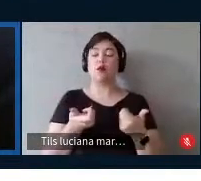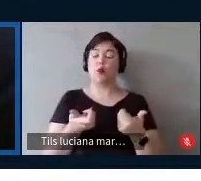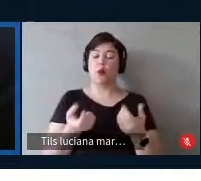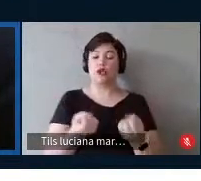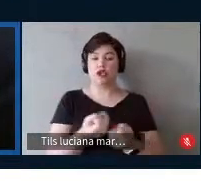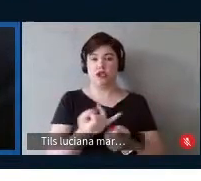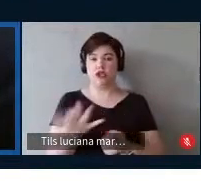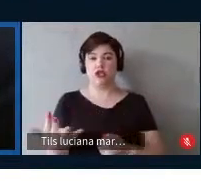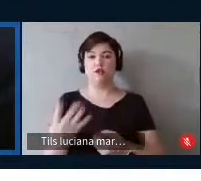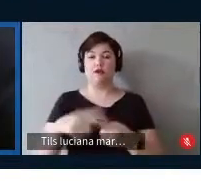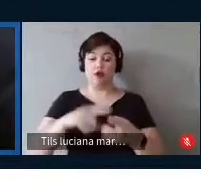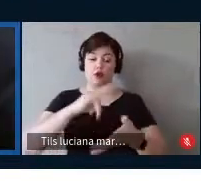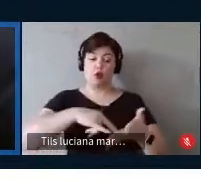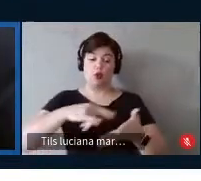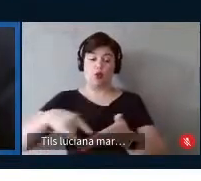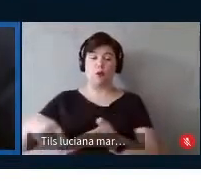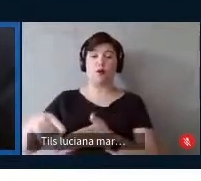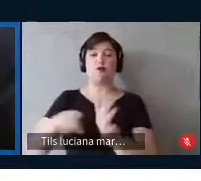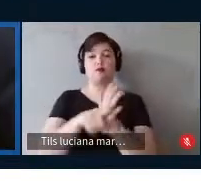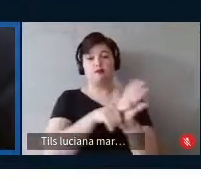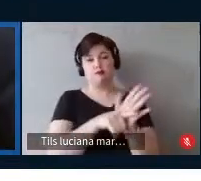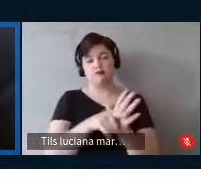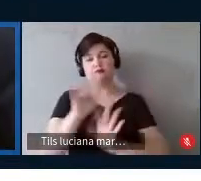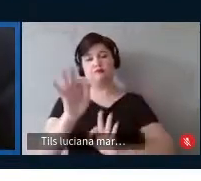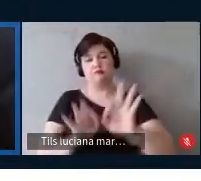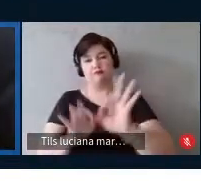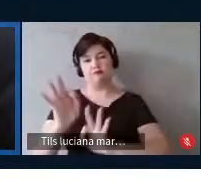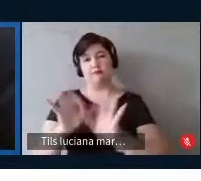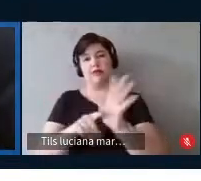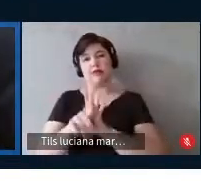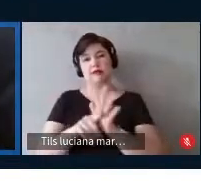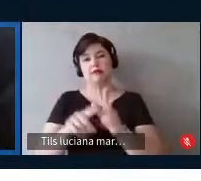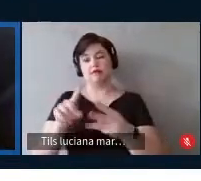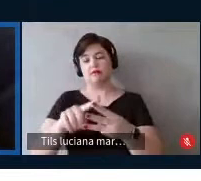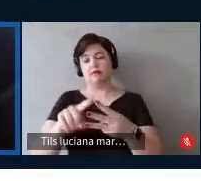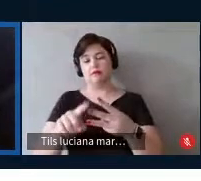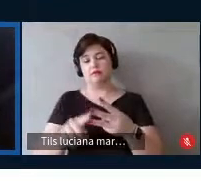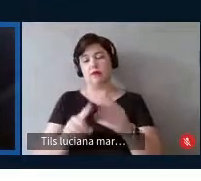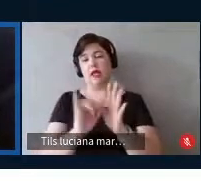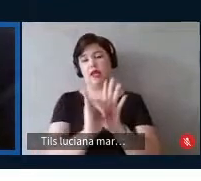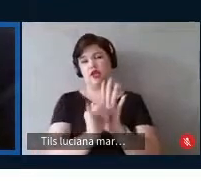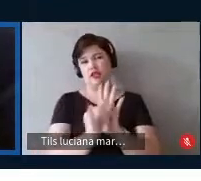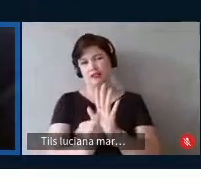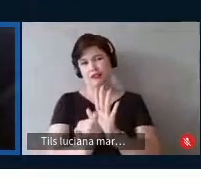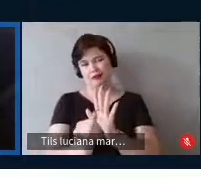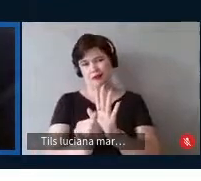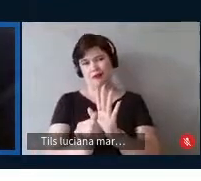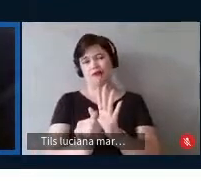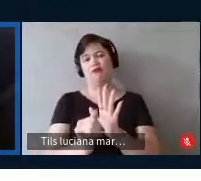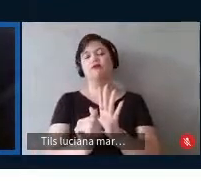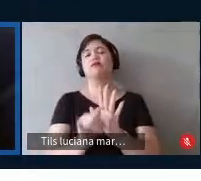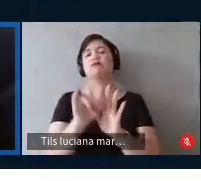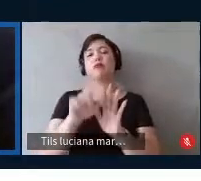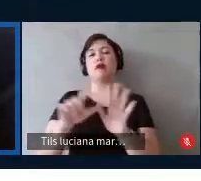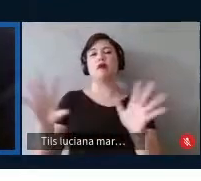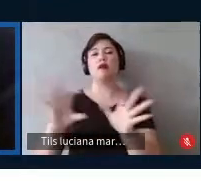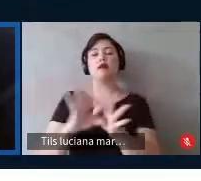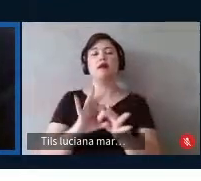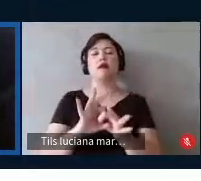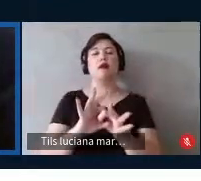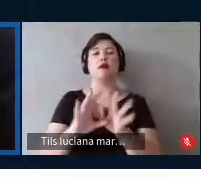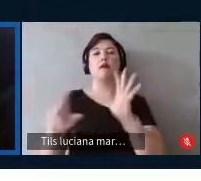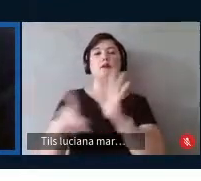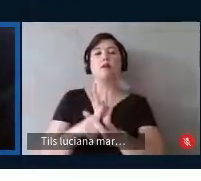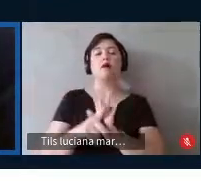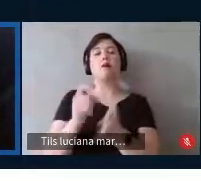documentos que foram analisados para a construção dessa pesquisa foram três editais de pregão eletrônico, que se remetem à parte